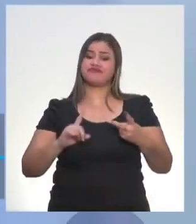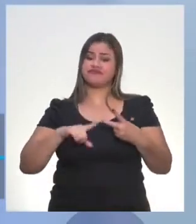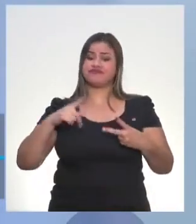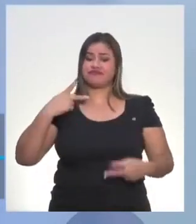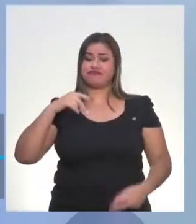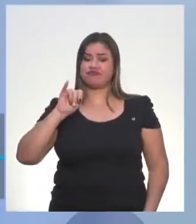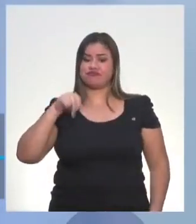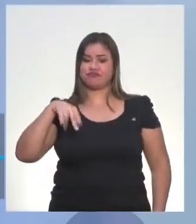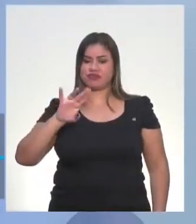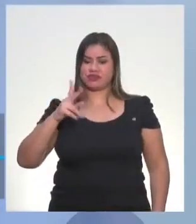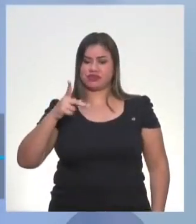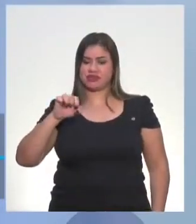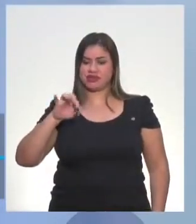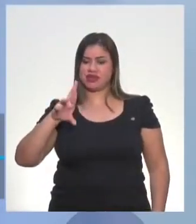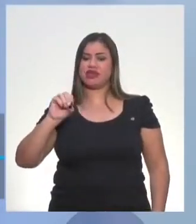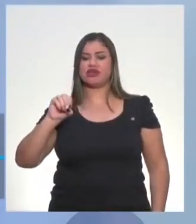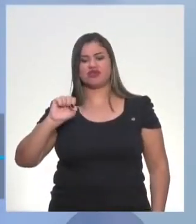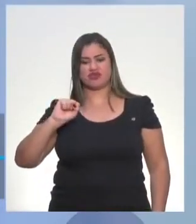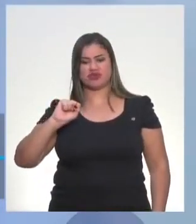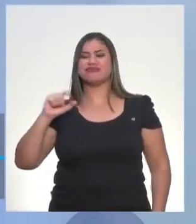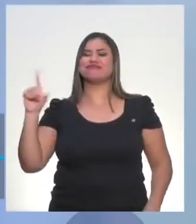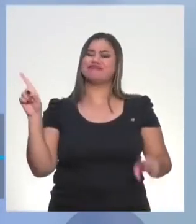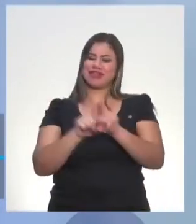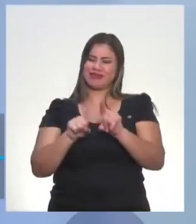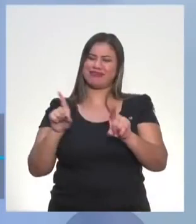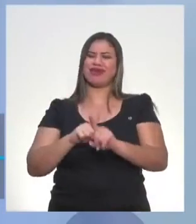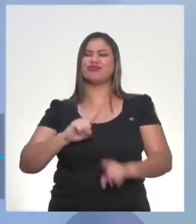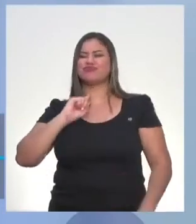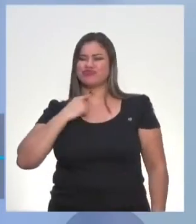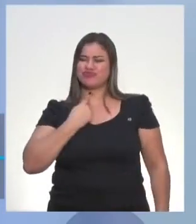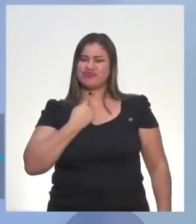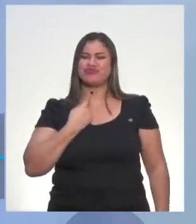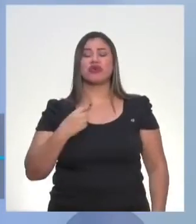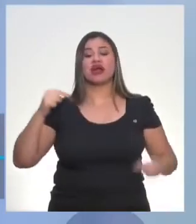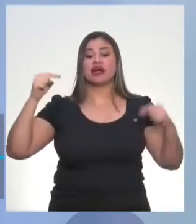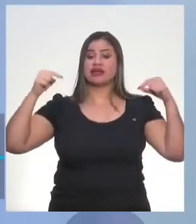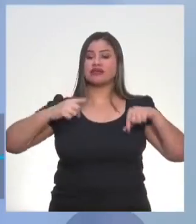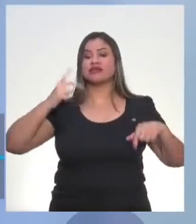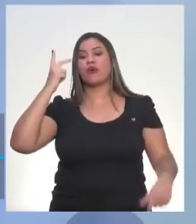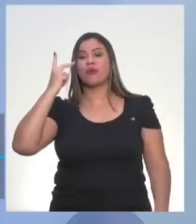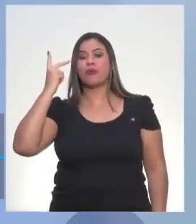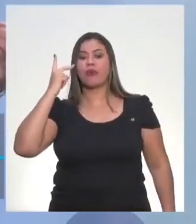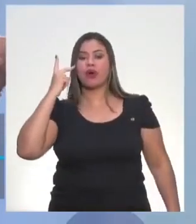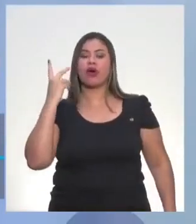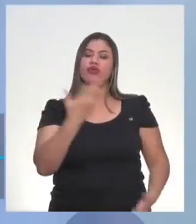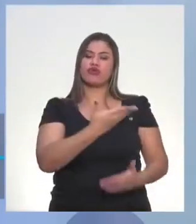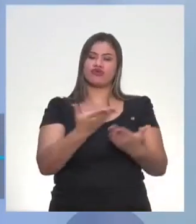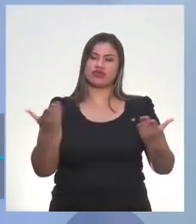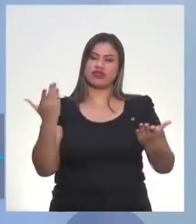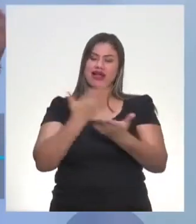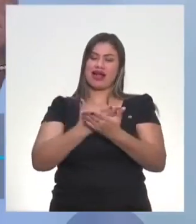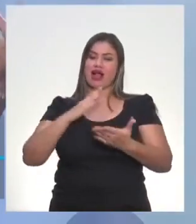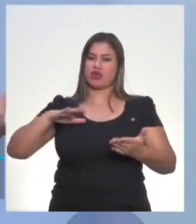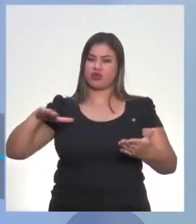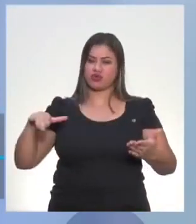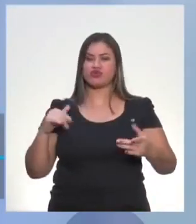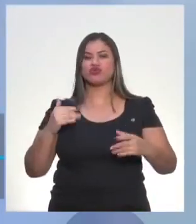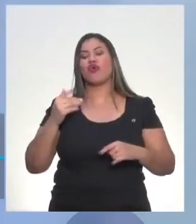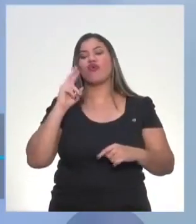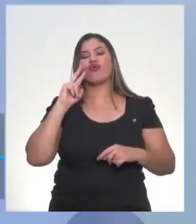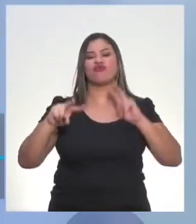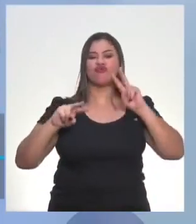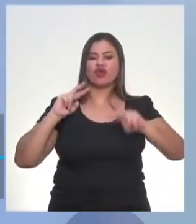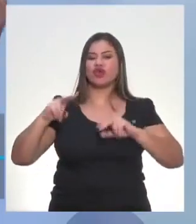né? Que ele também, infelizmente, é poluído. Então, aqui na cidade de São Paulo, os alunos que são daqui, da região, ou que já